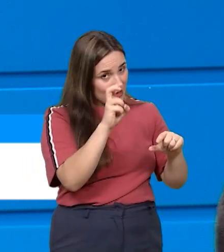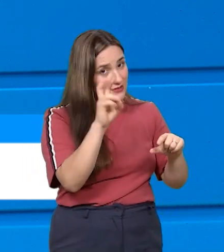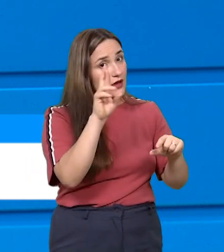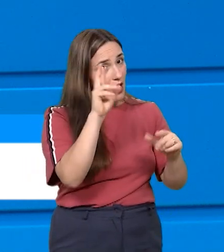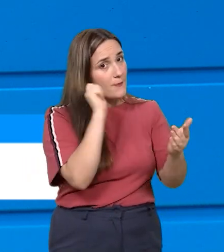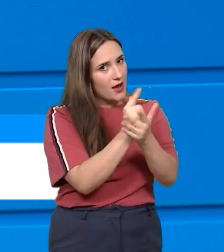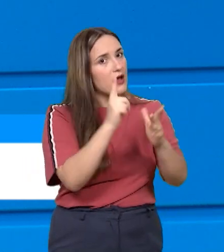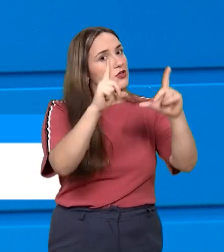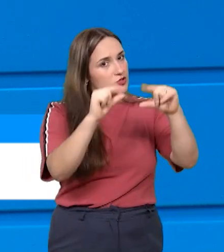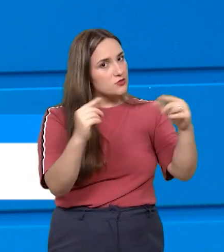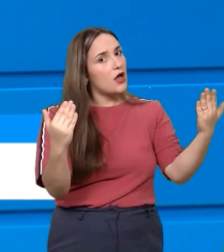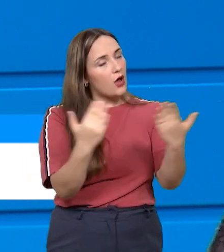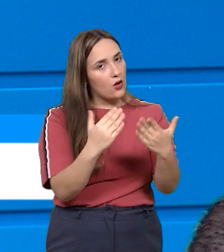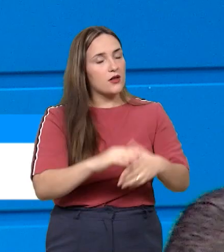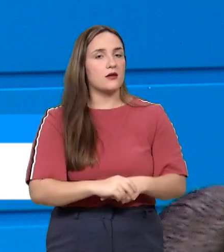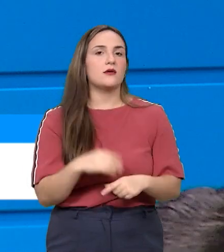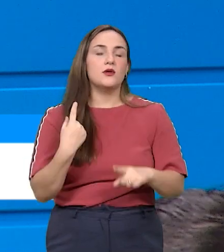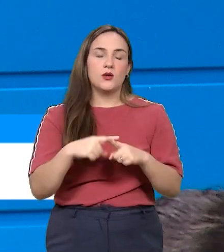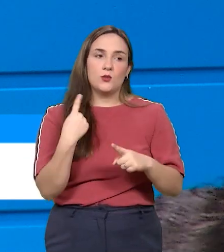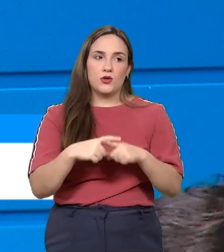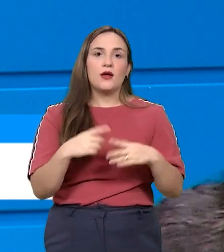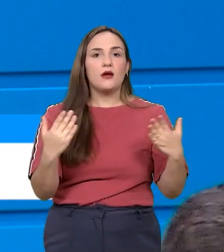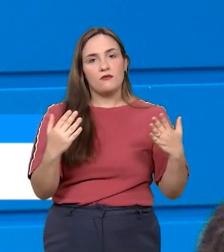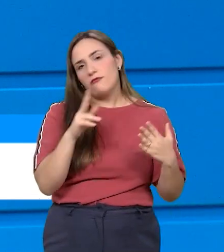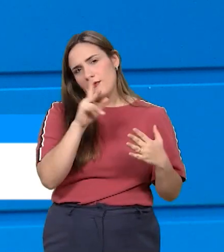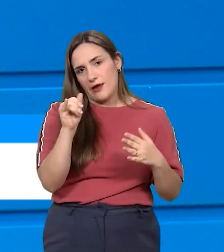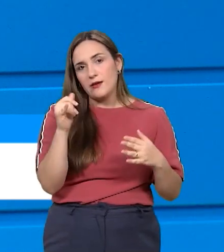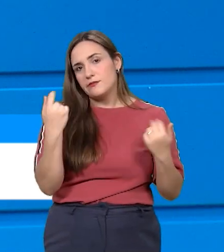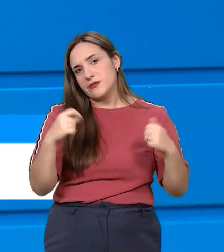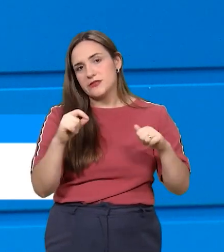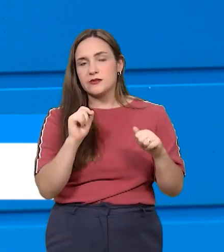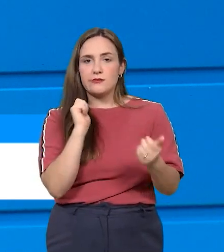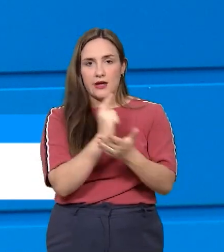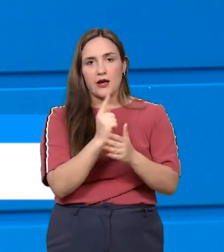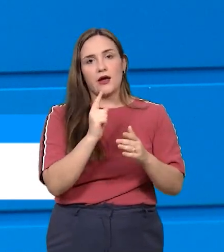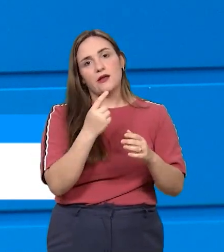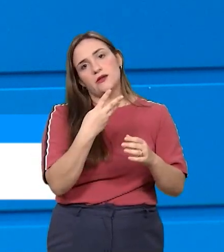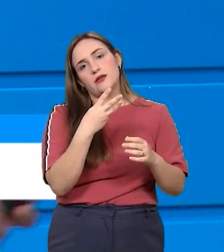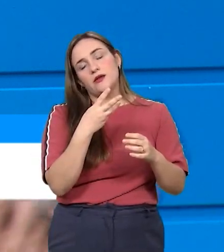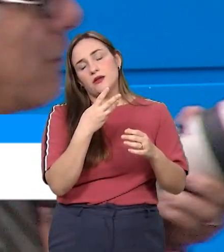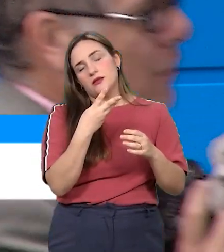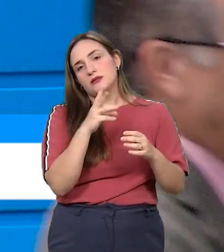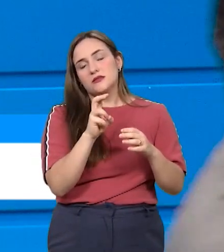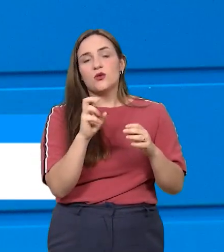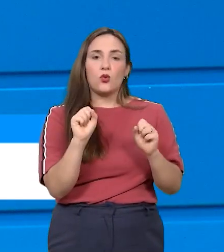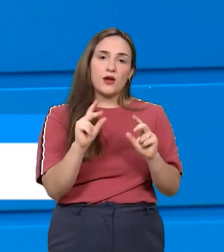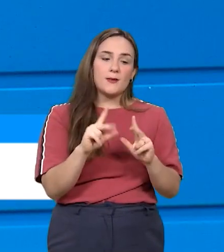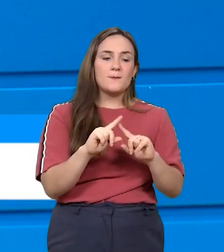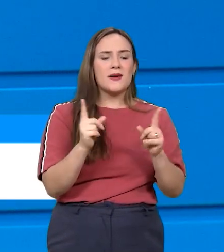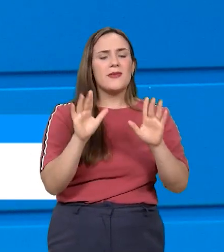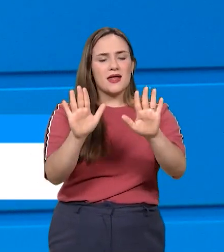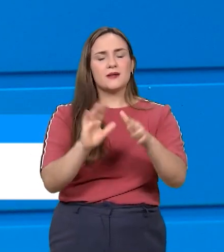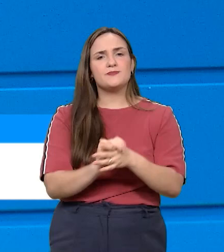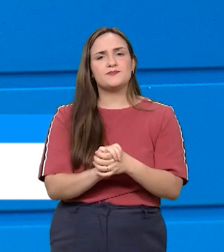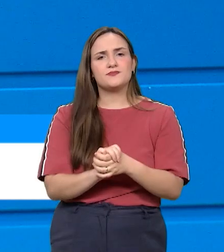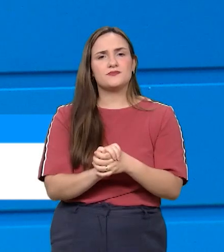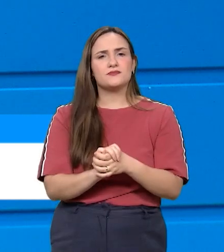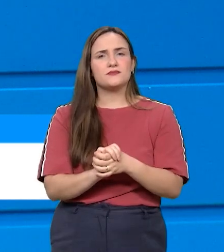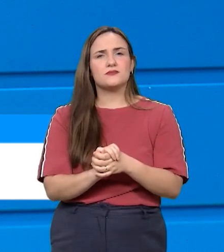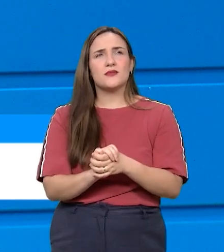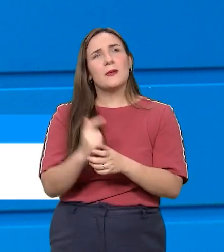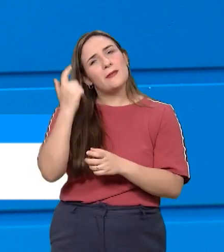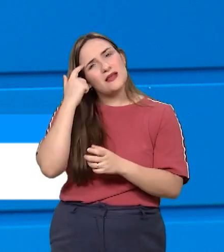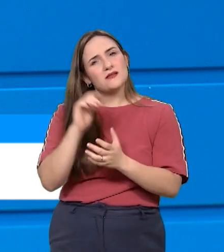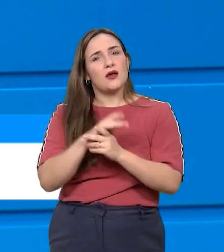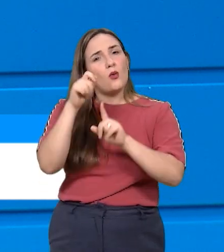servidores terão que pagar a CACEMES, principalmente depois do aumento. Mas, senhor presidente,